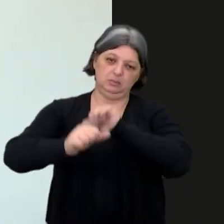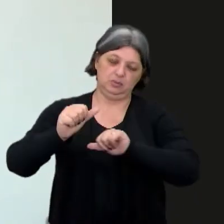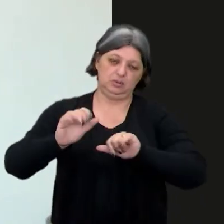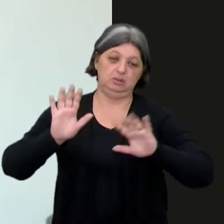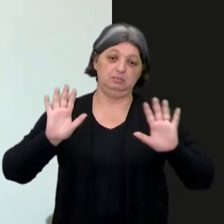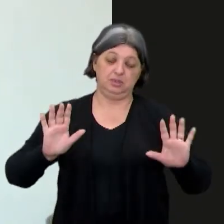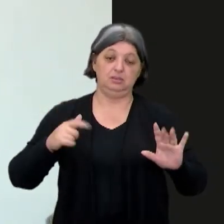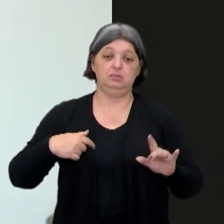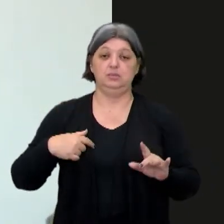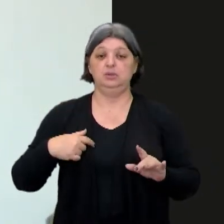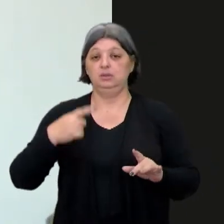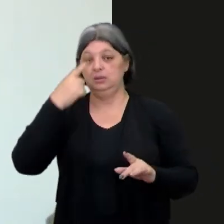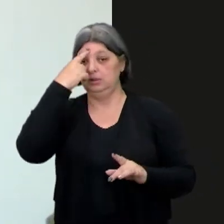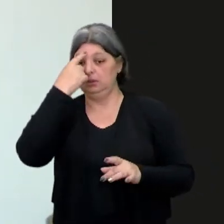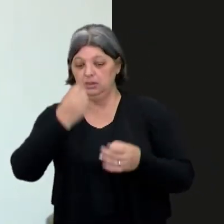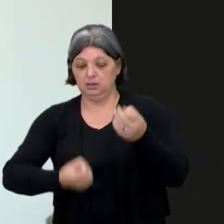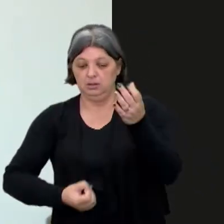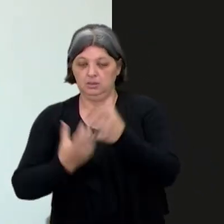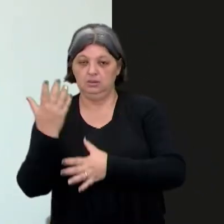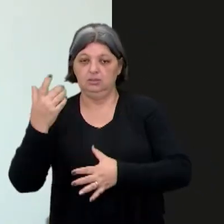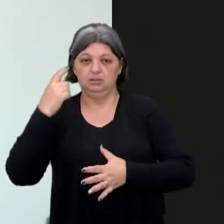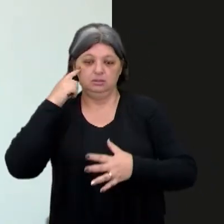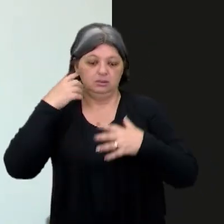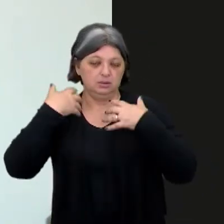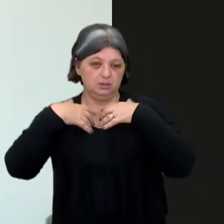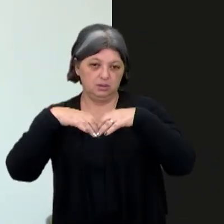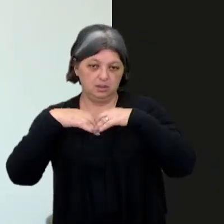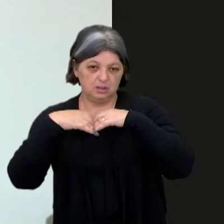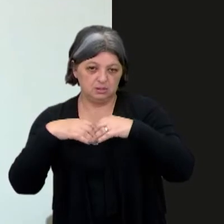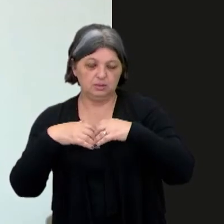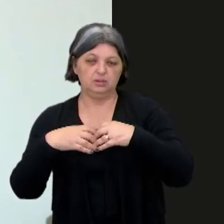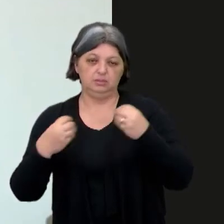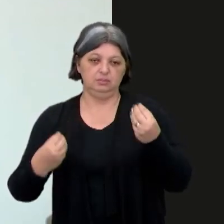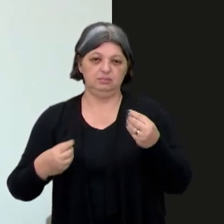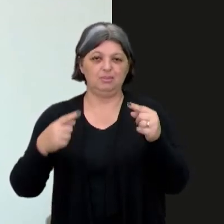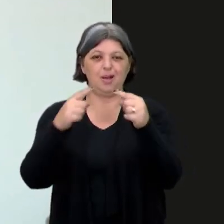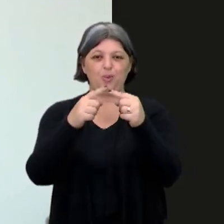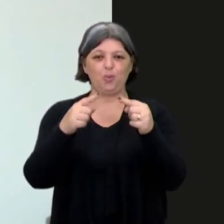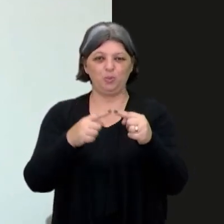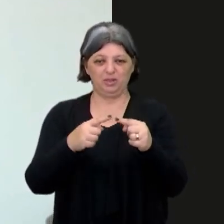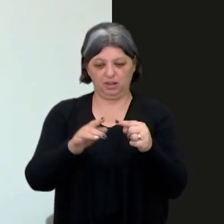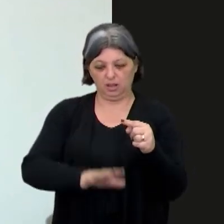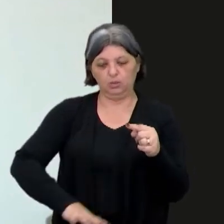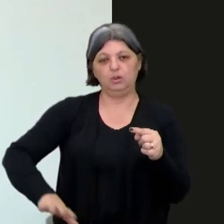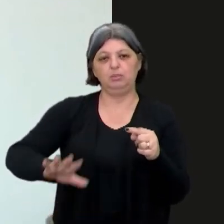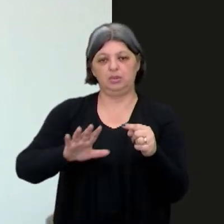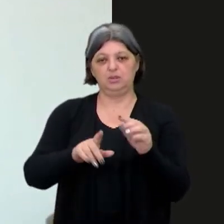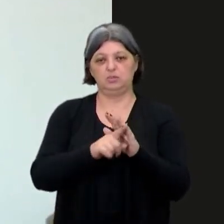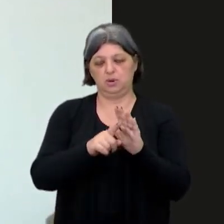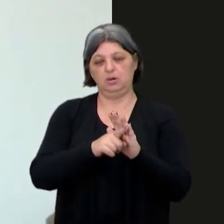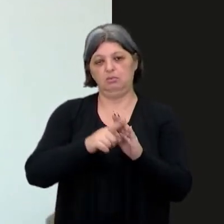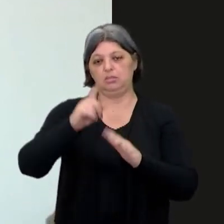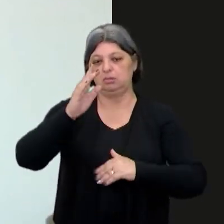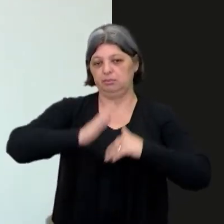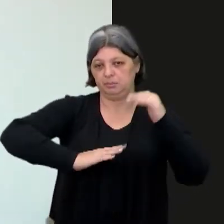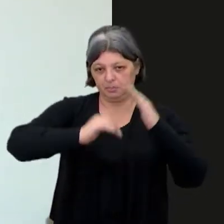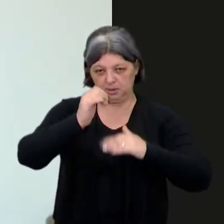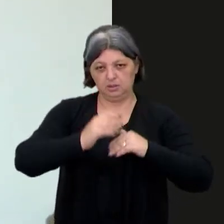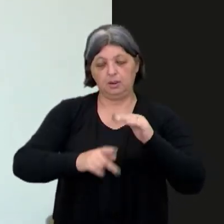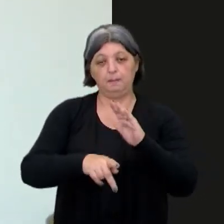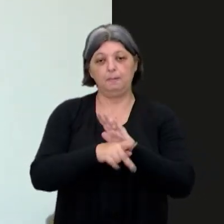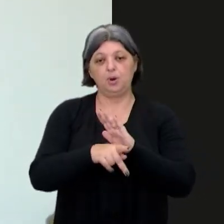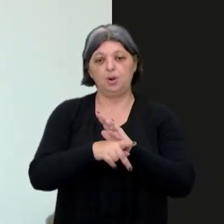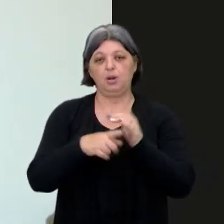tu criar uma reflexão que faça sentido dentro de um ambiente, isso é um exercício da própria linguagem,